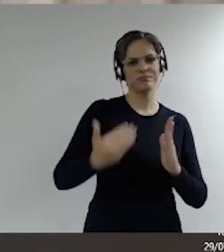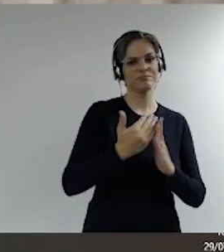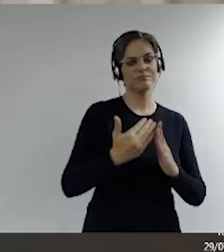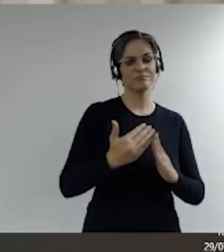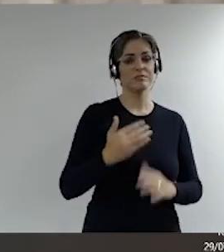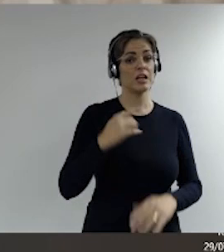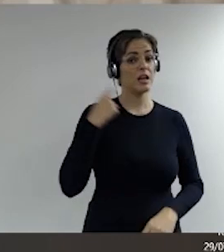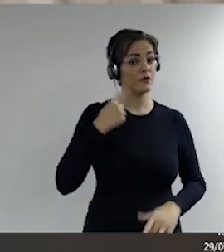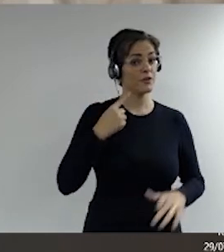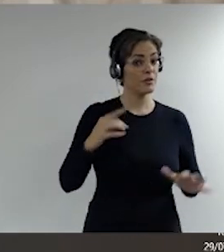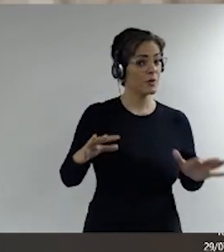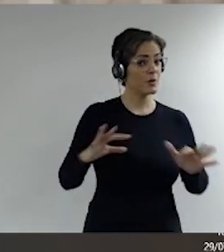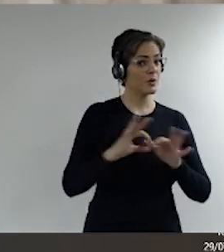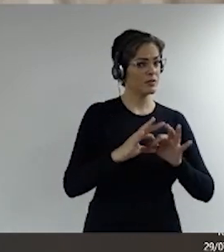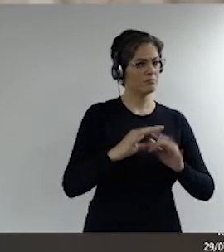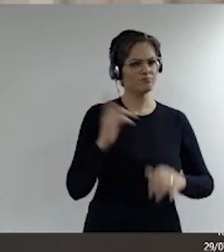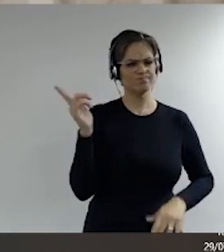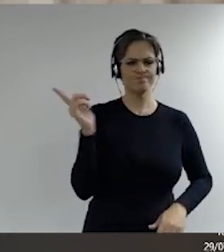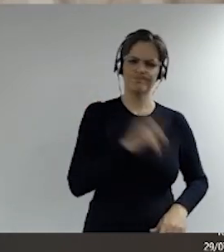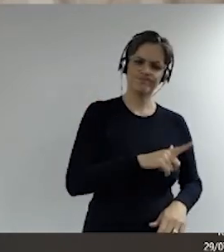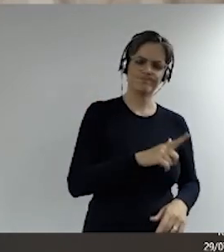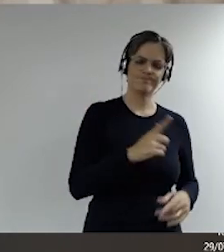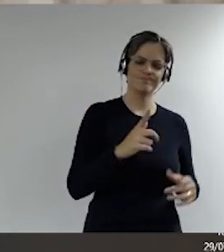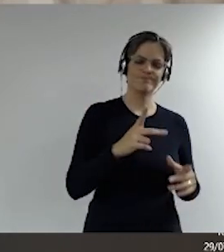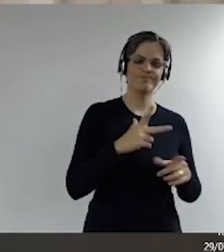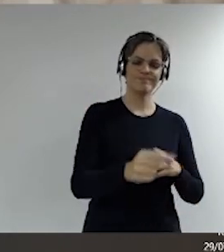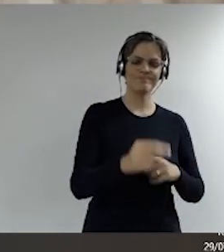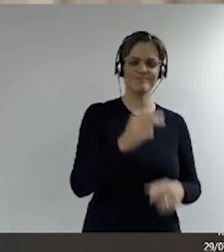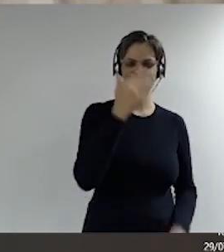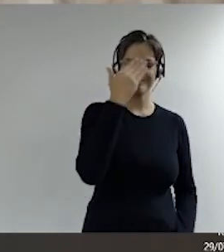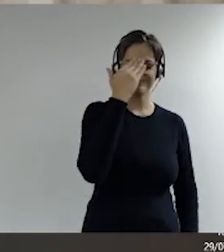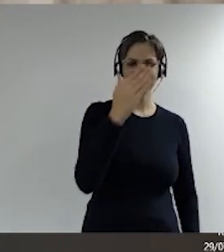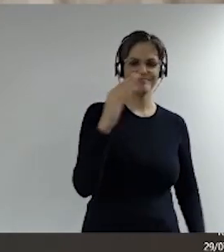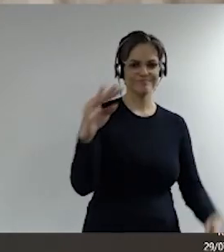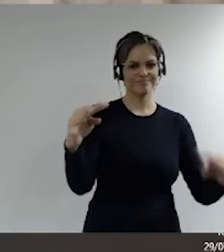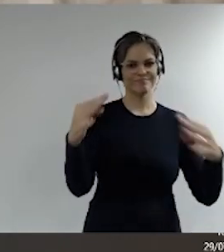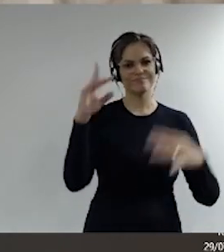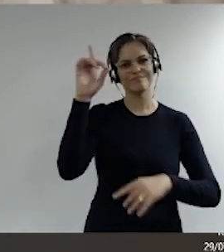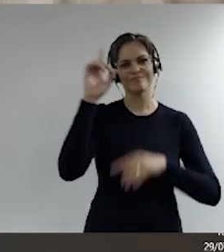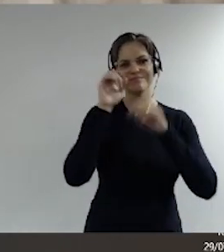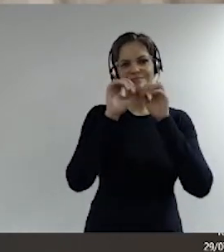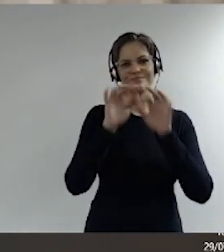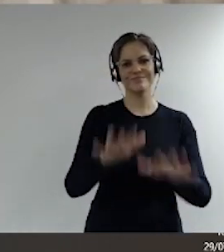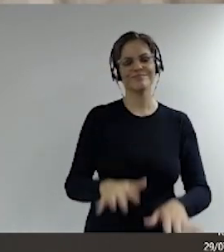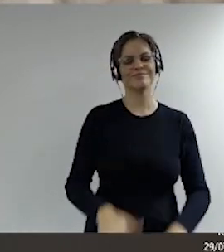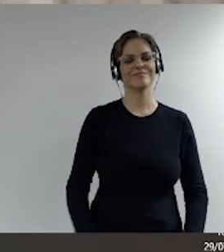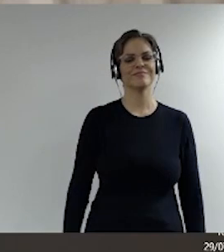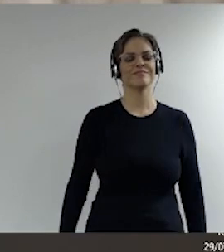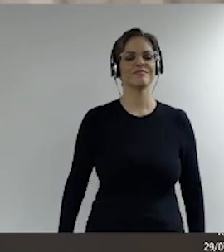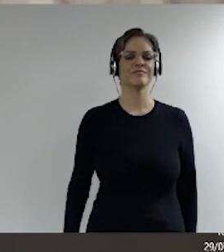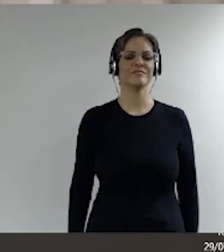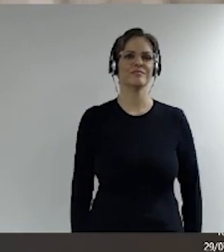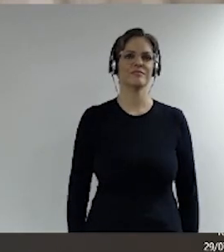com certeza, nós vamos passar por essa situação. Muito obrigado pela atenção e Deus abençoe a todos.